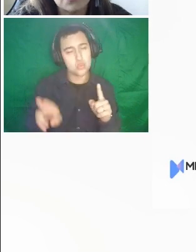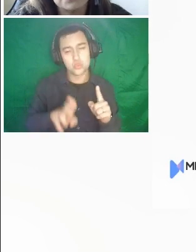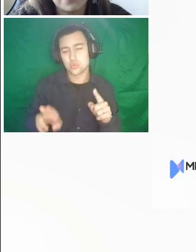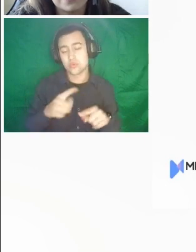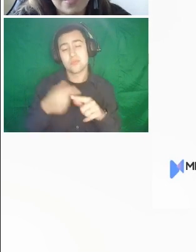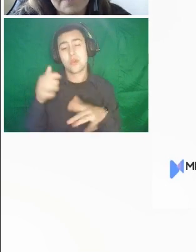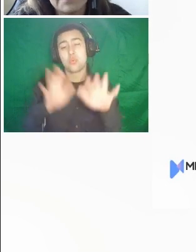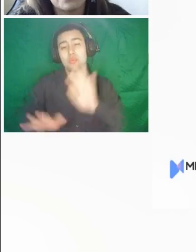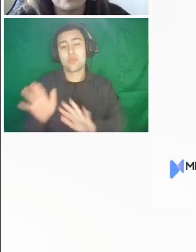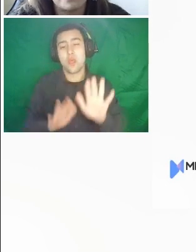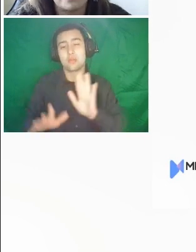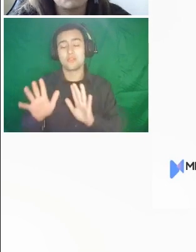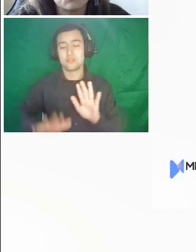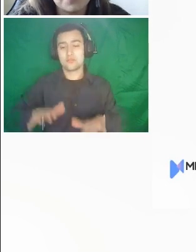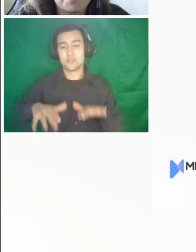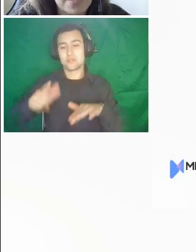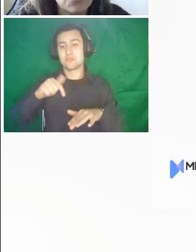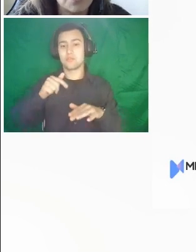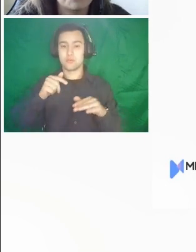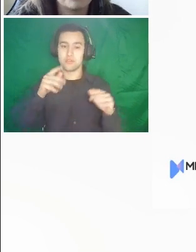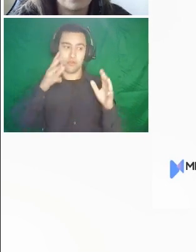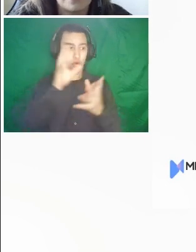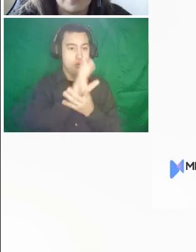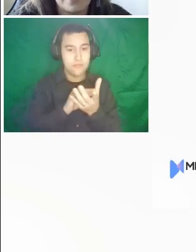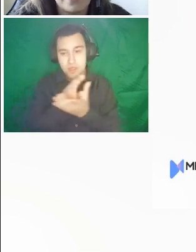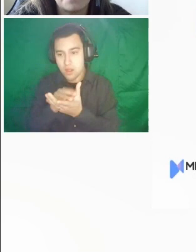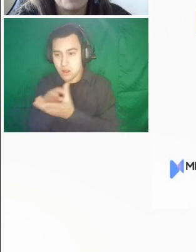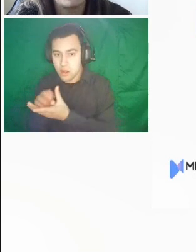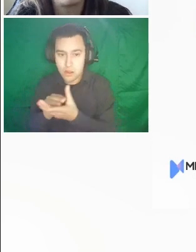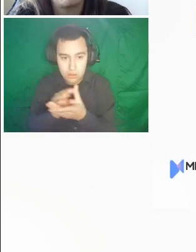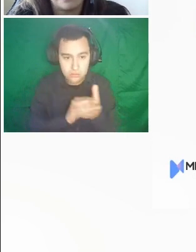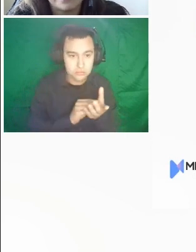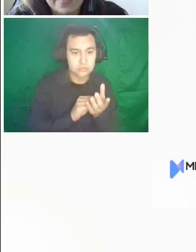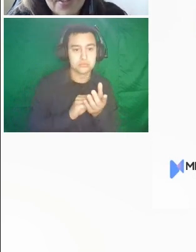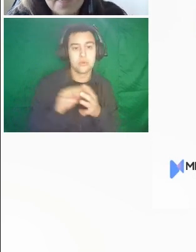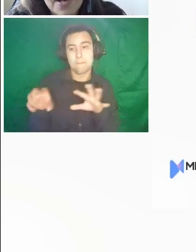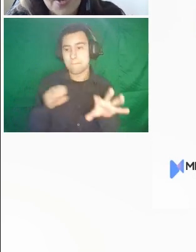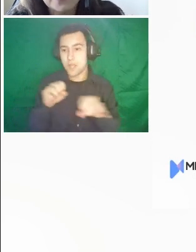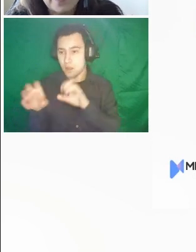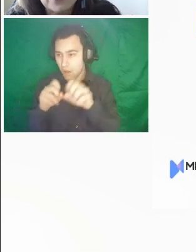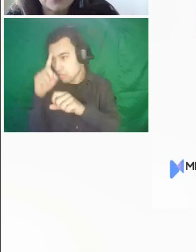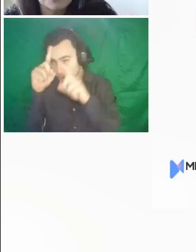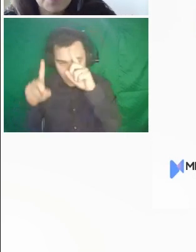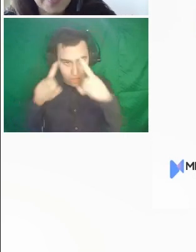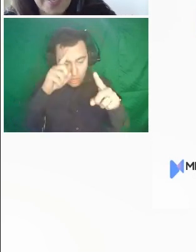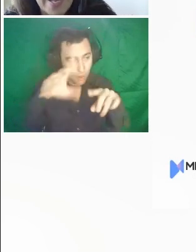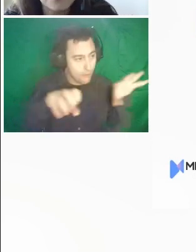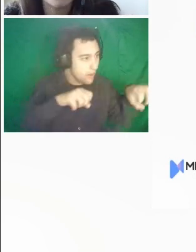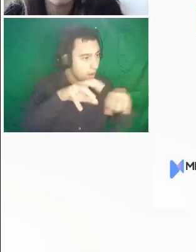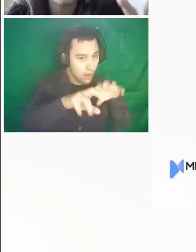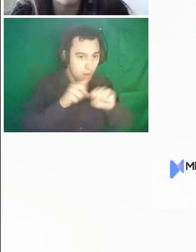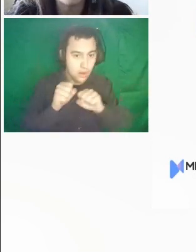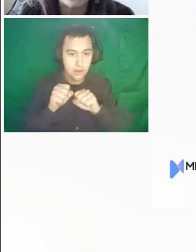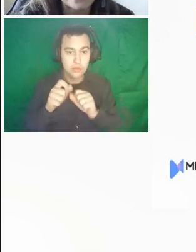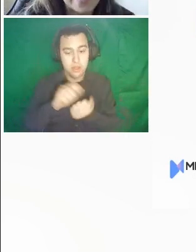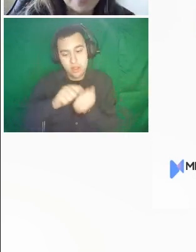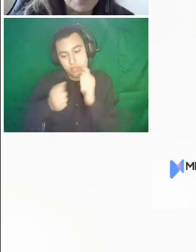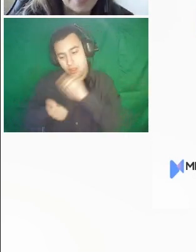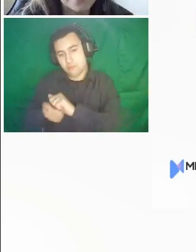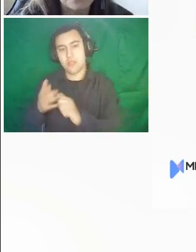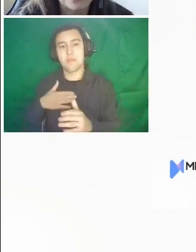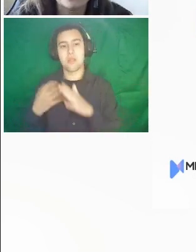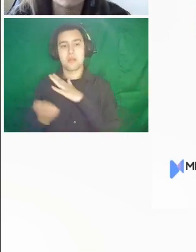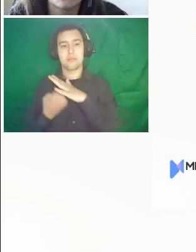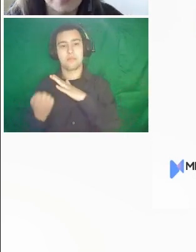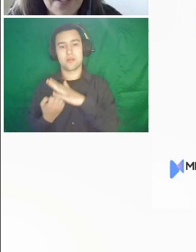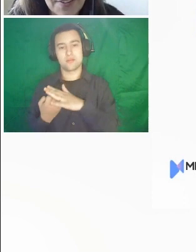pra gente não sair eh justamente eh pegando as melhores práticas do mercado e tentando instalar na